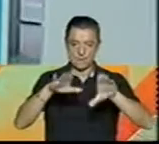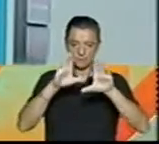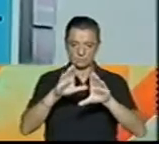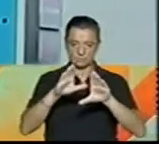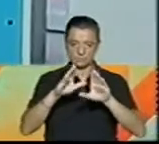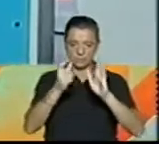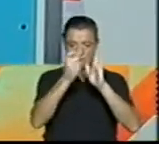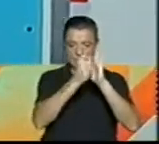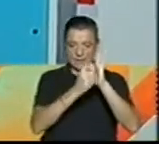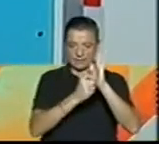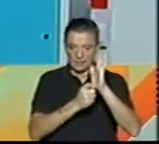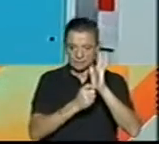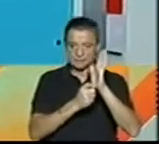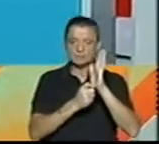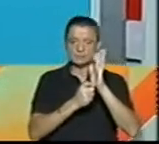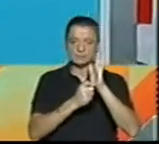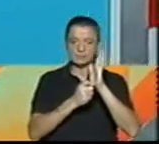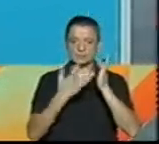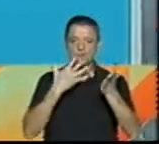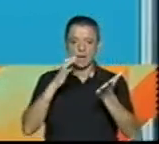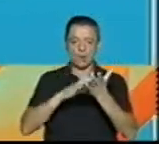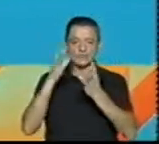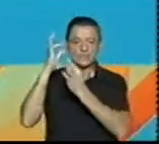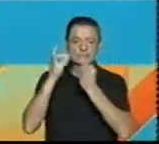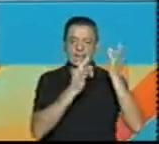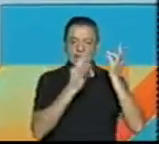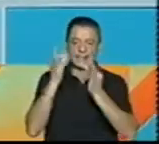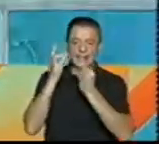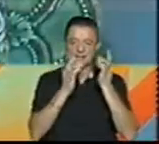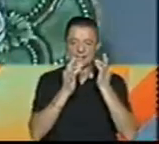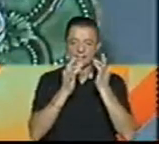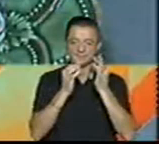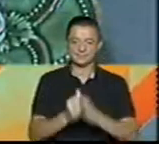facto. Vamos aos ingredientes, então, para este arroz de sardinhas.